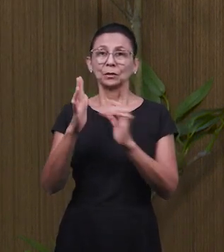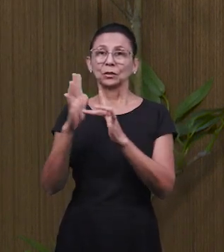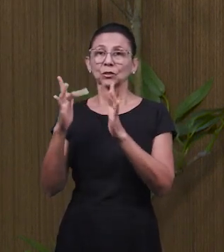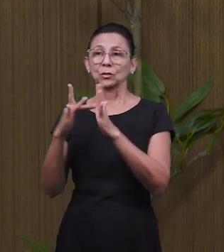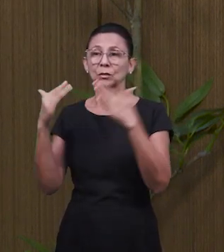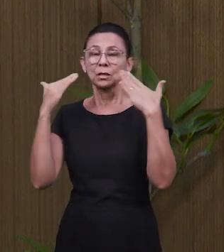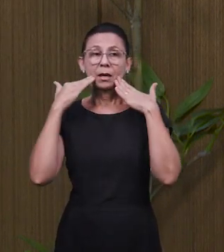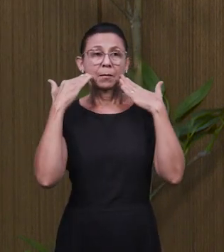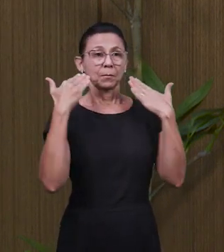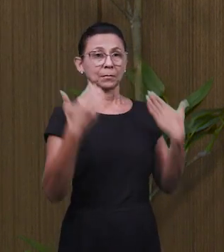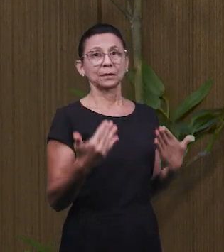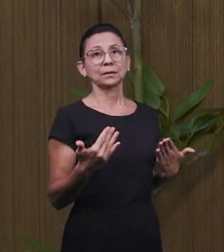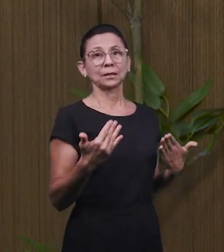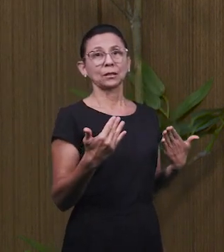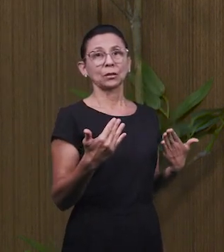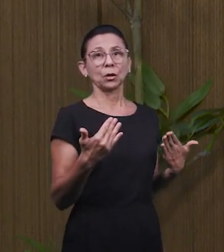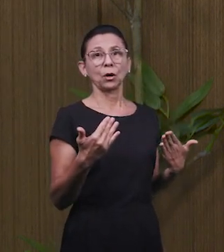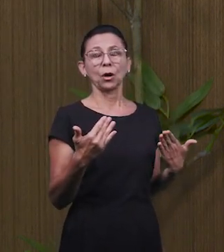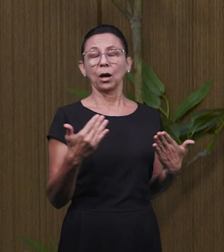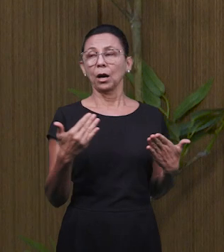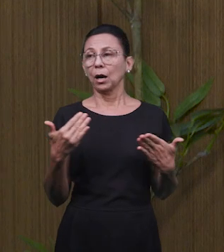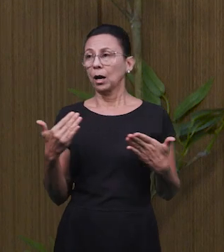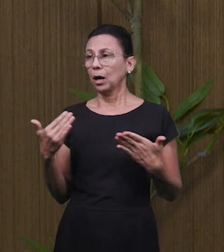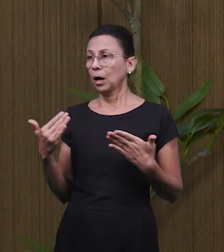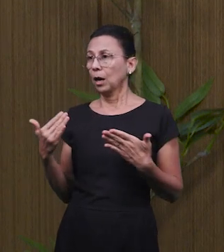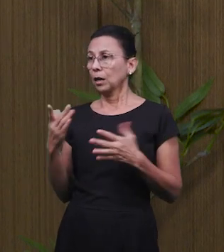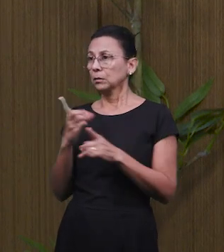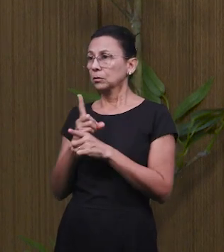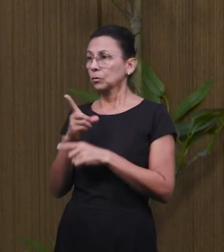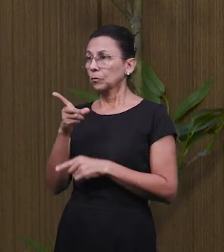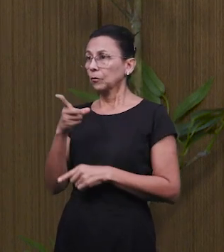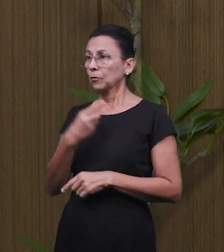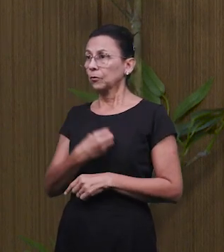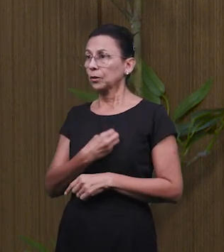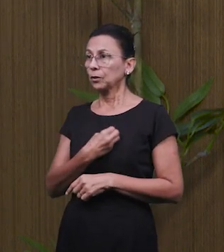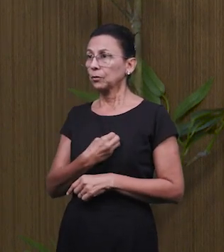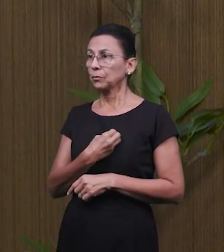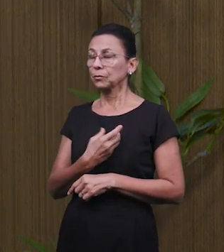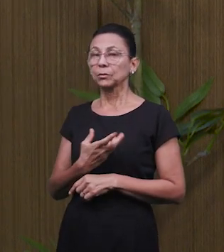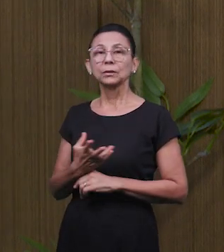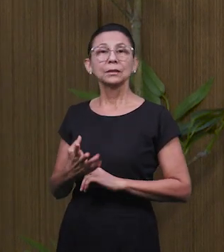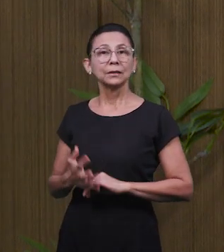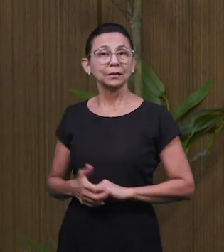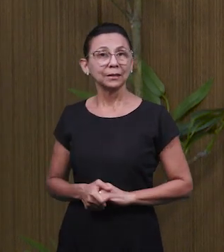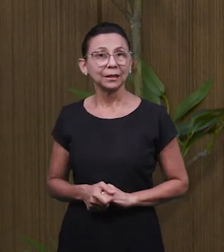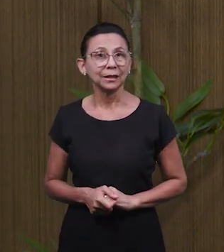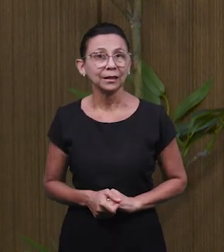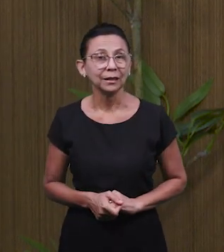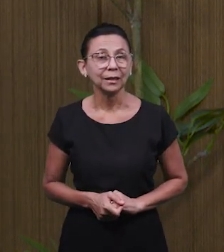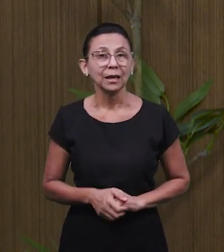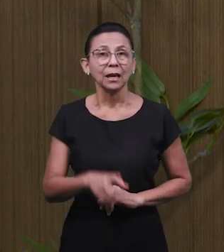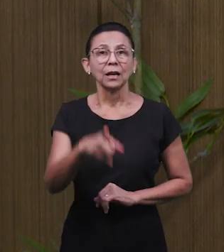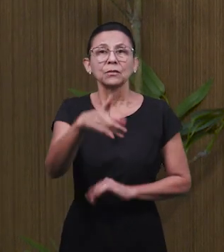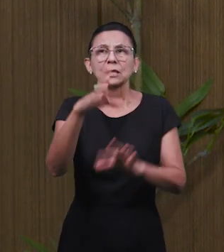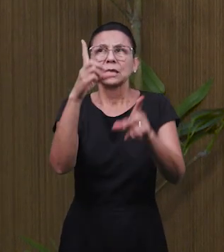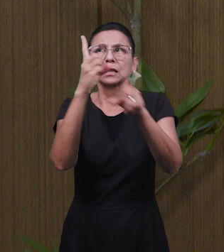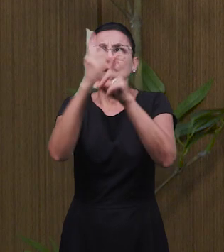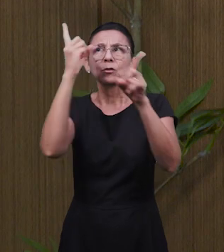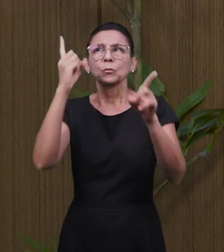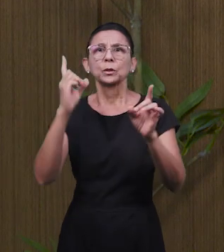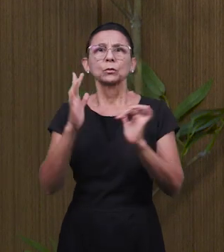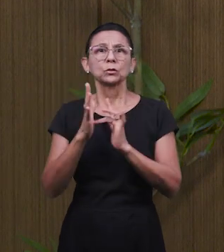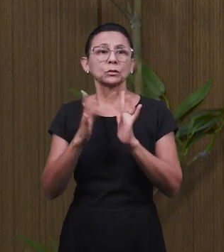descobre que Jesus está vivo, no módulo passado você fez essa pergunta dos sinais que você traz. Esse é um